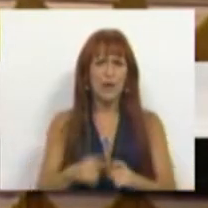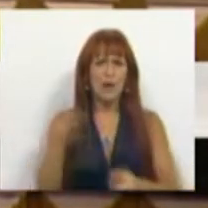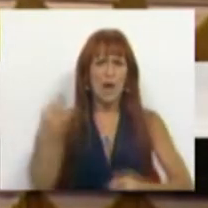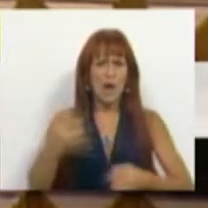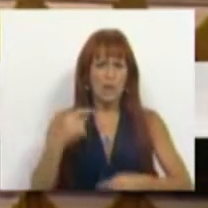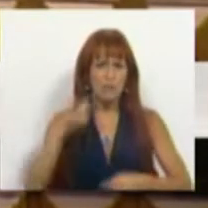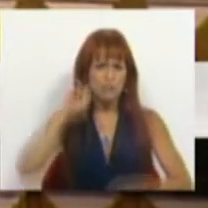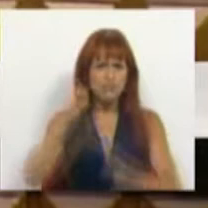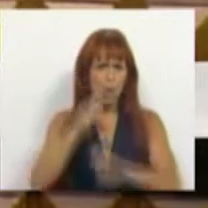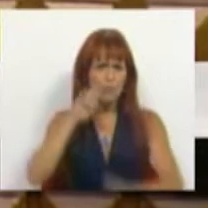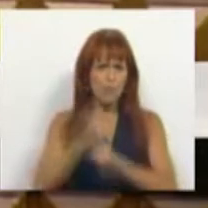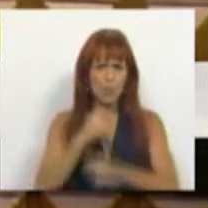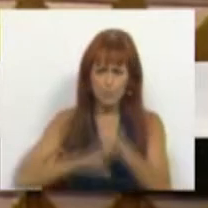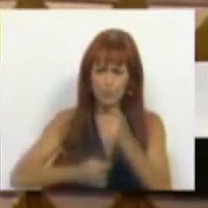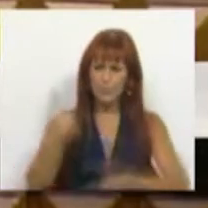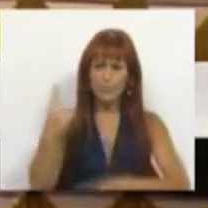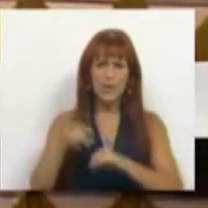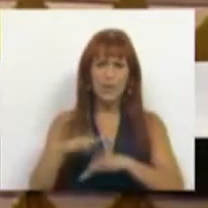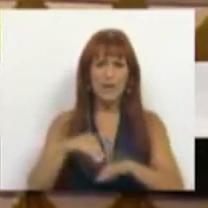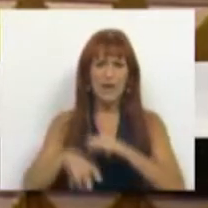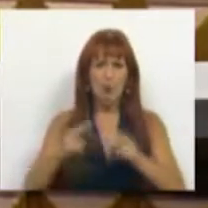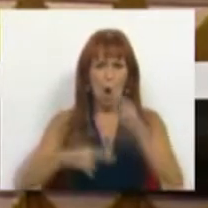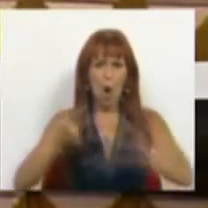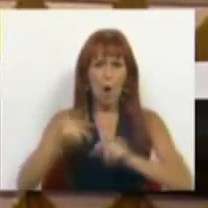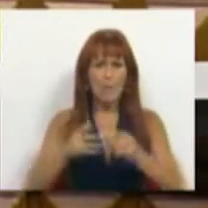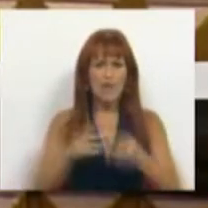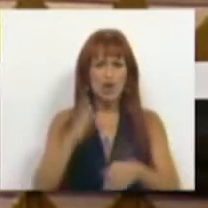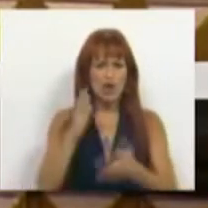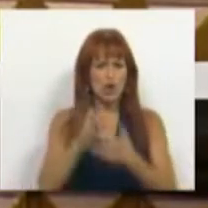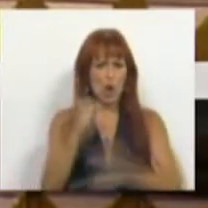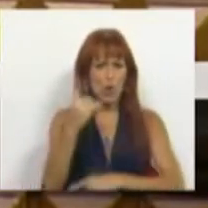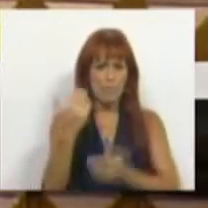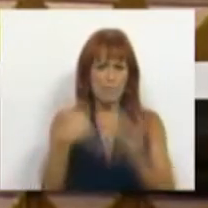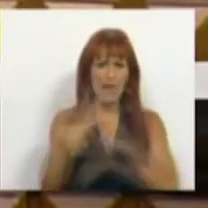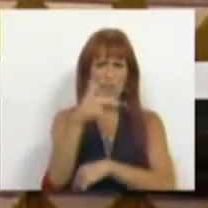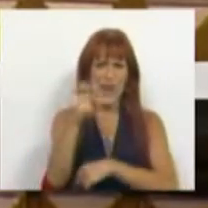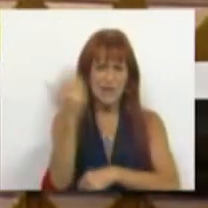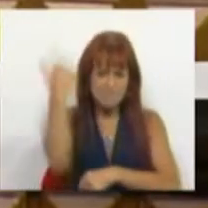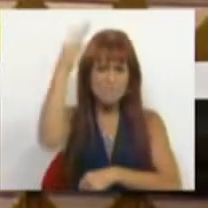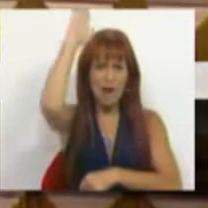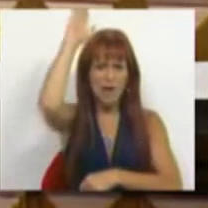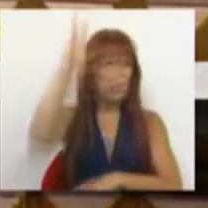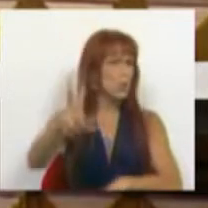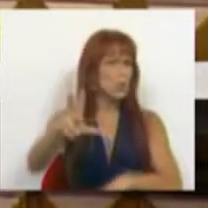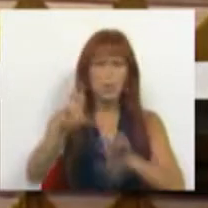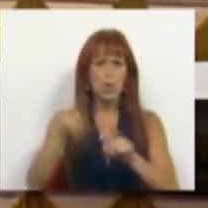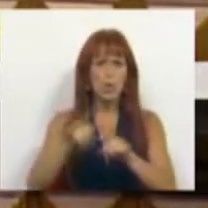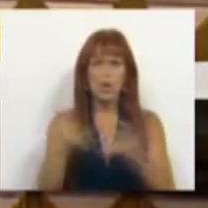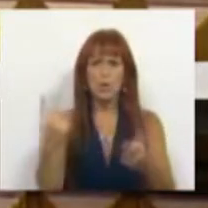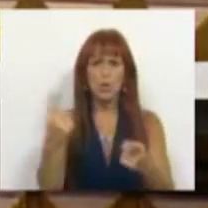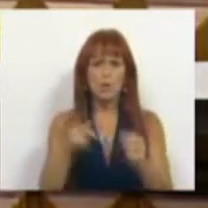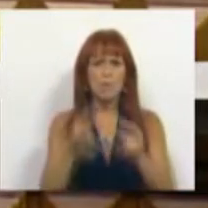justíssima reivindicação de realização de obras numa escola que tem mais de 100 anos e que nunca teve